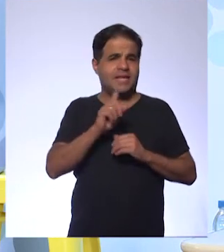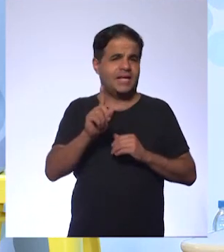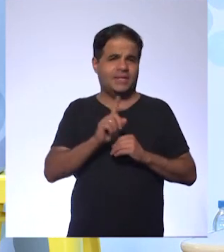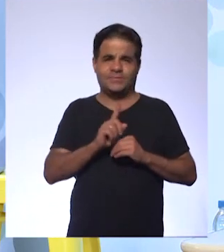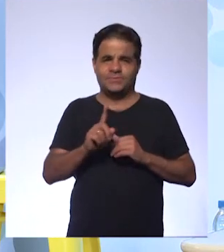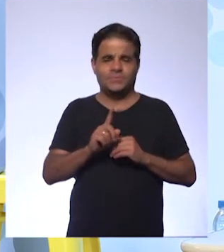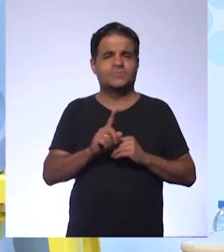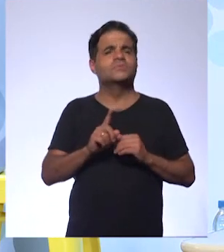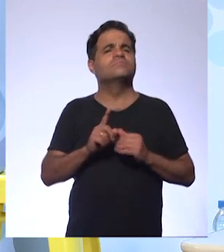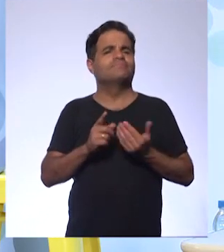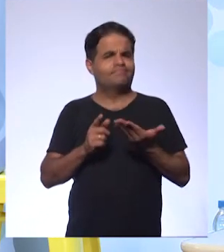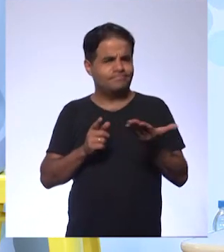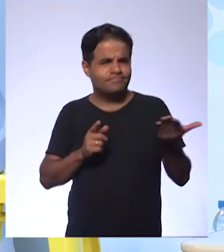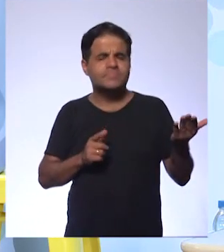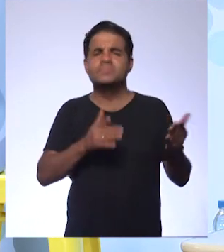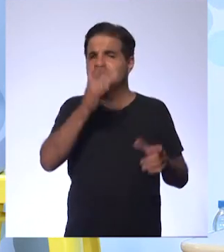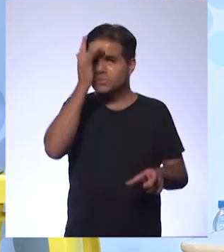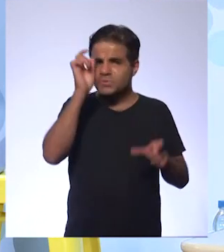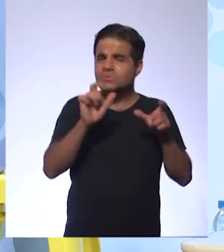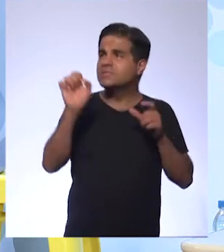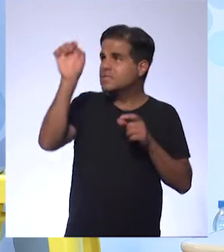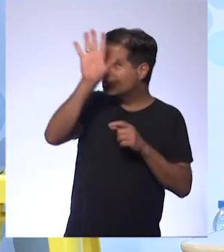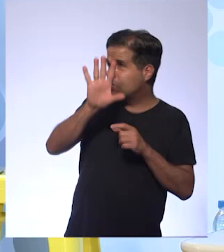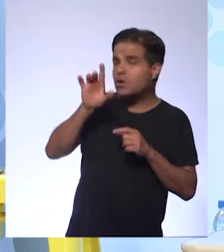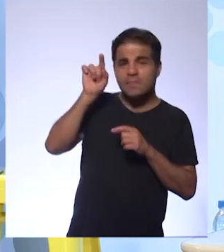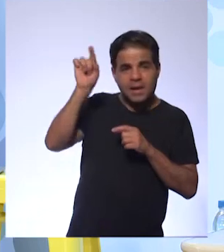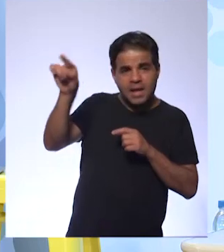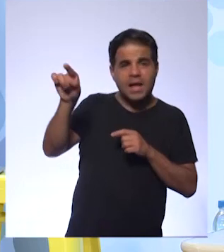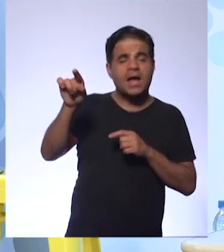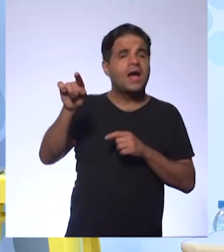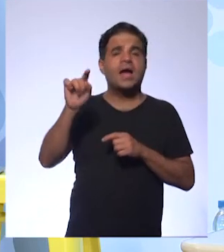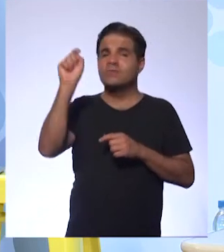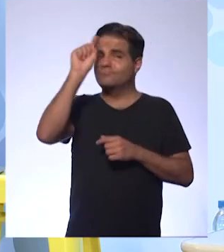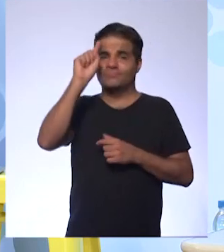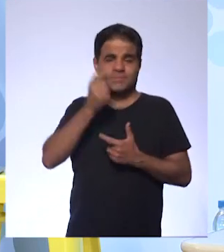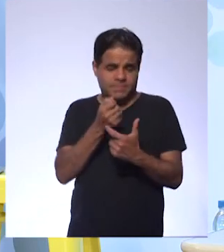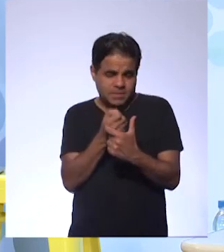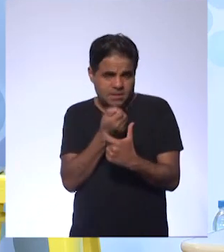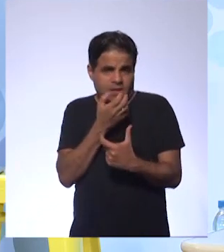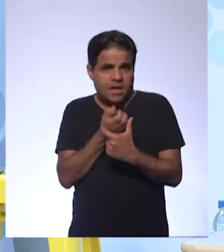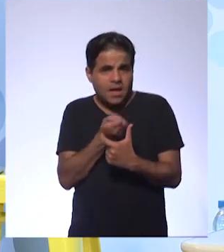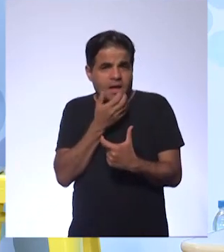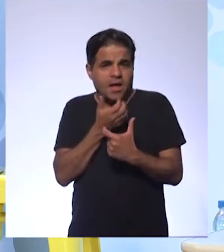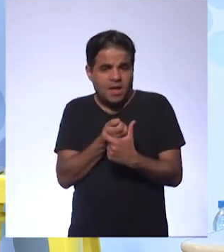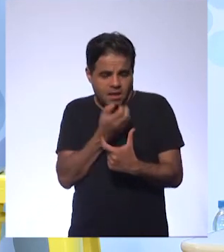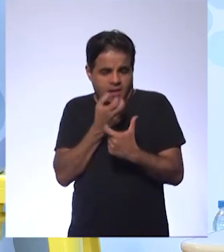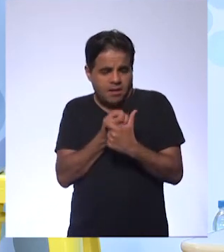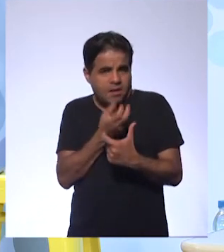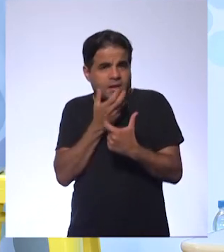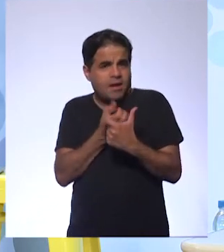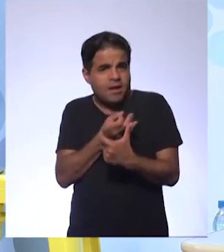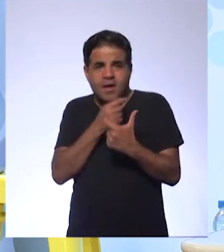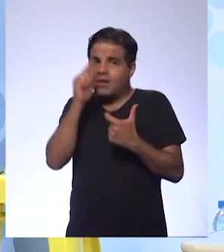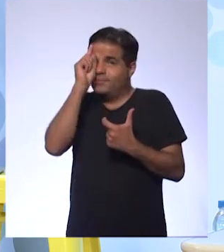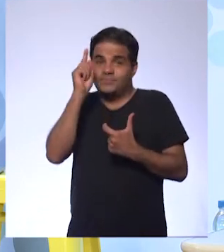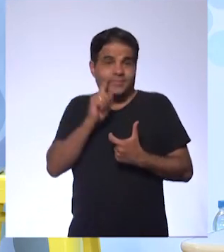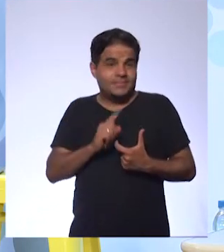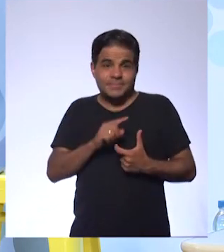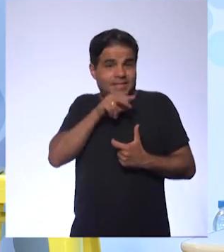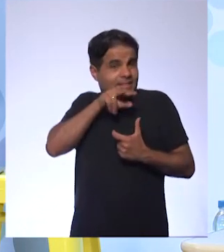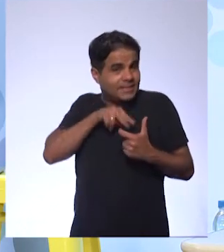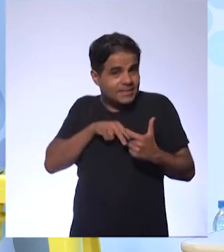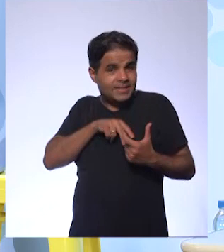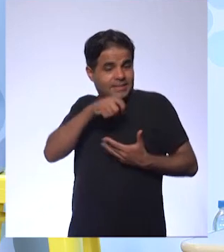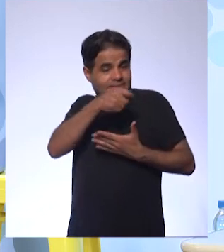né? Muitas pessoas na Europa eram analfabetas, não sabiam ler nem escrever, ou tinha